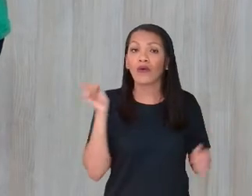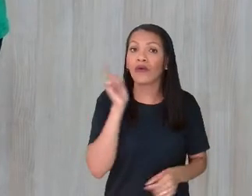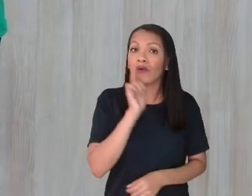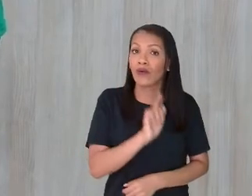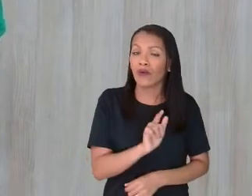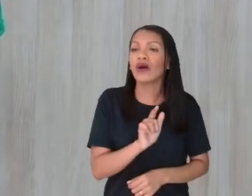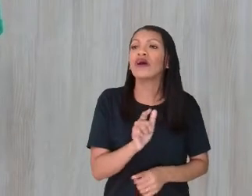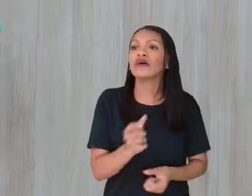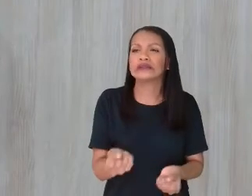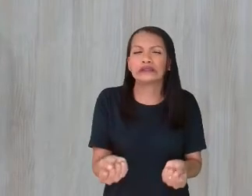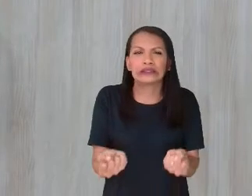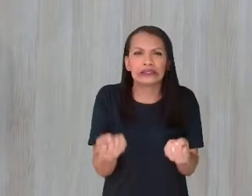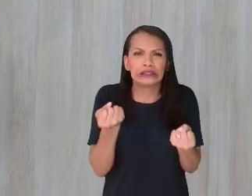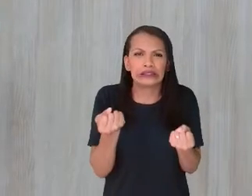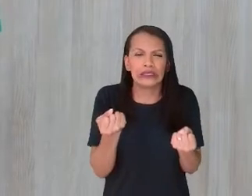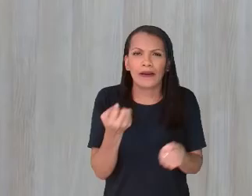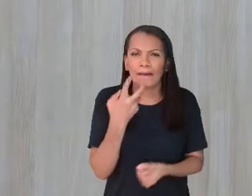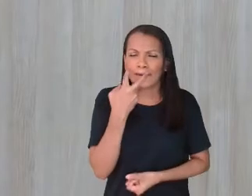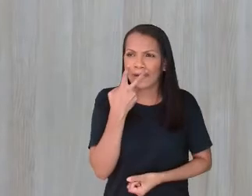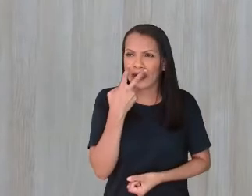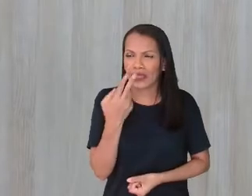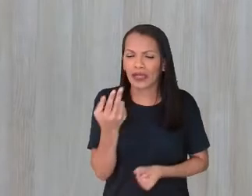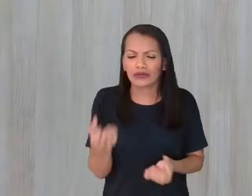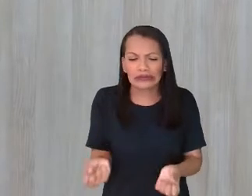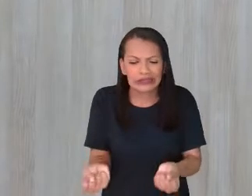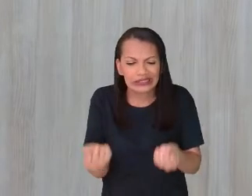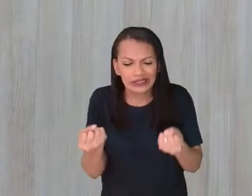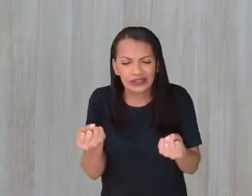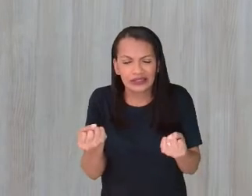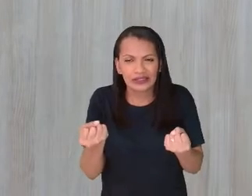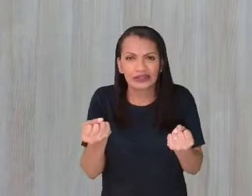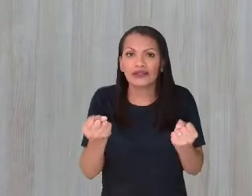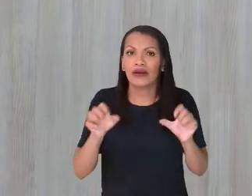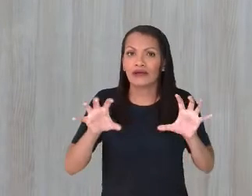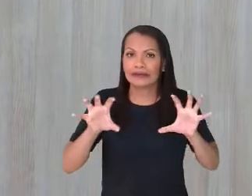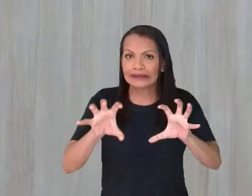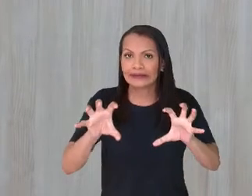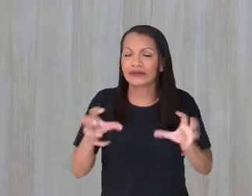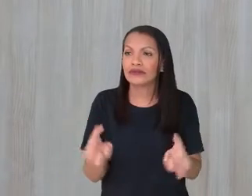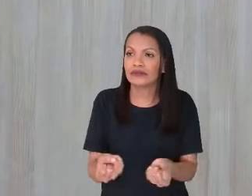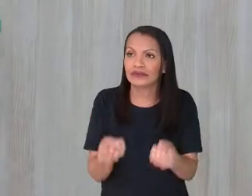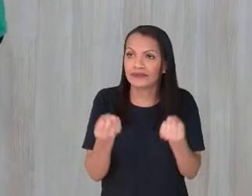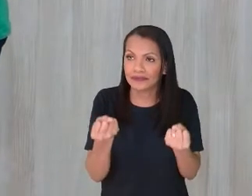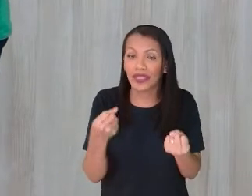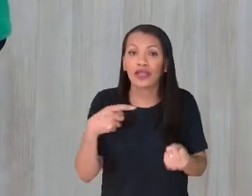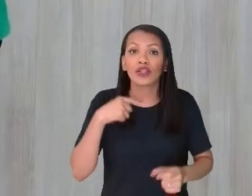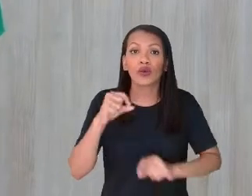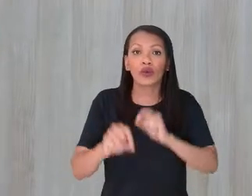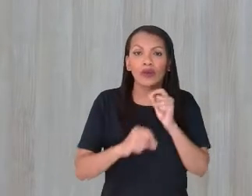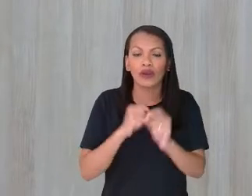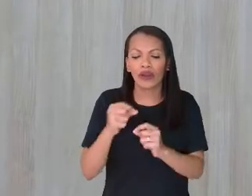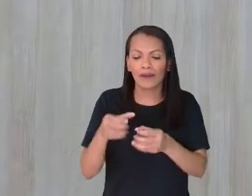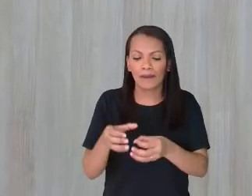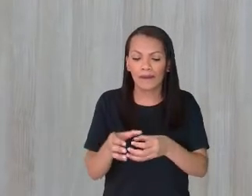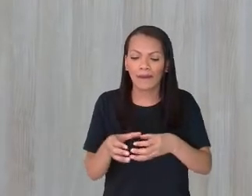sustentar, segurar, como se fosse uma garra. E aqui eu tenho um condensador, né, que em forma de